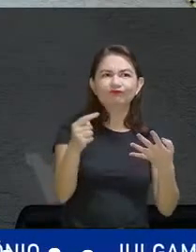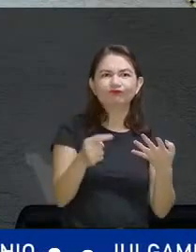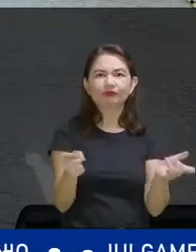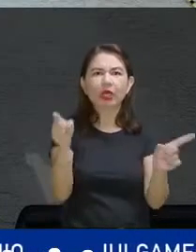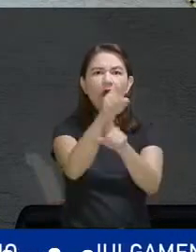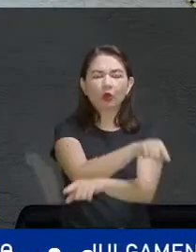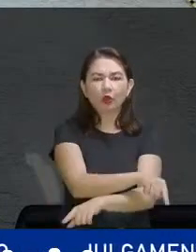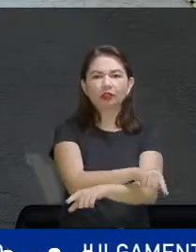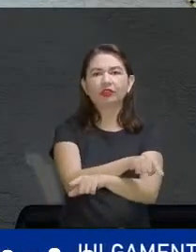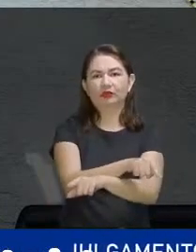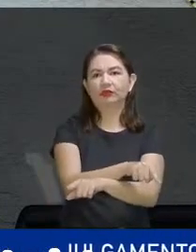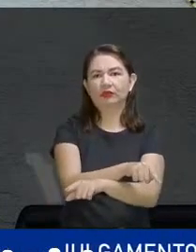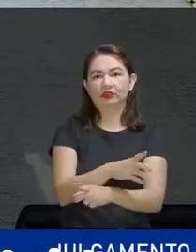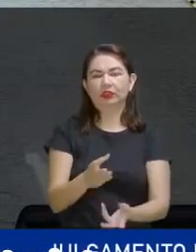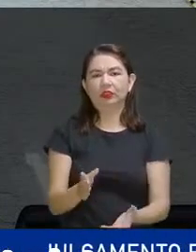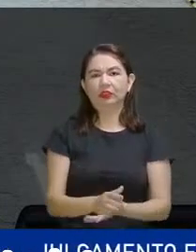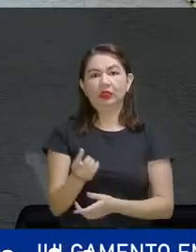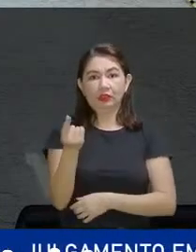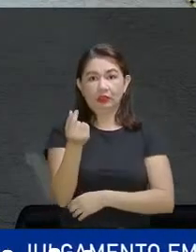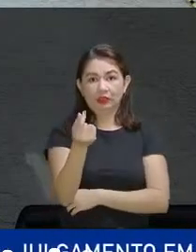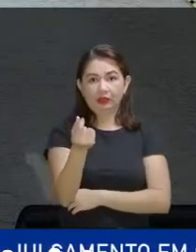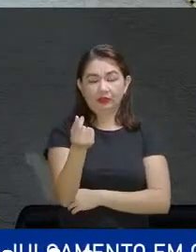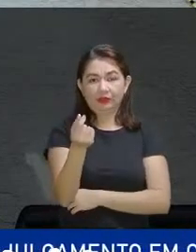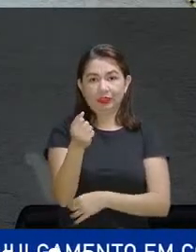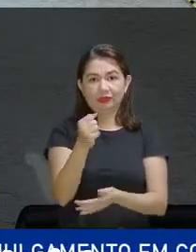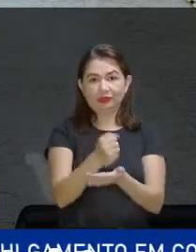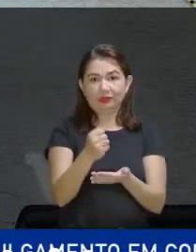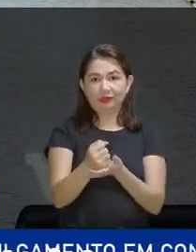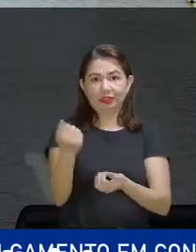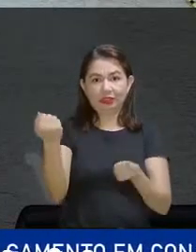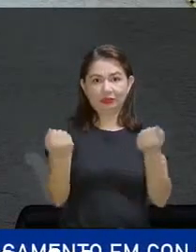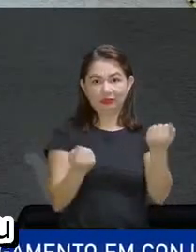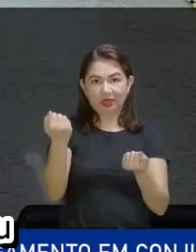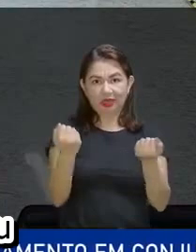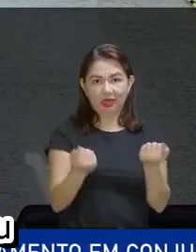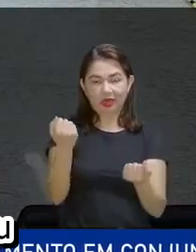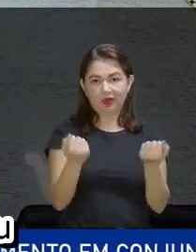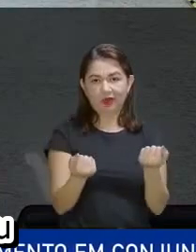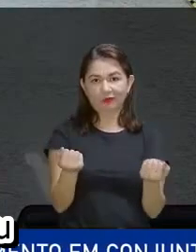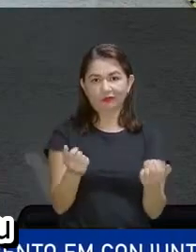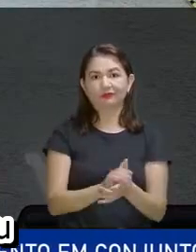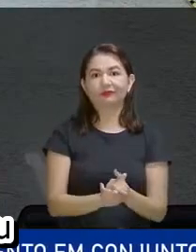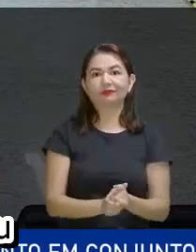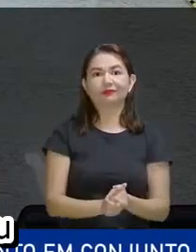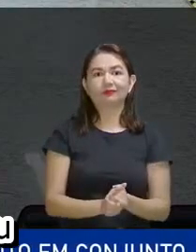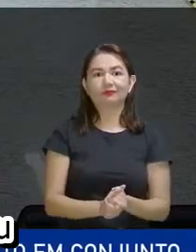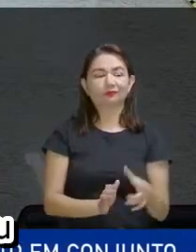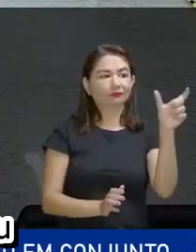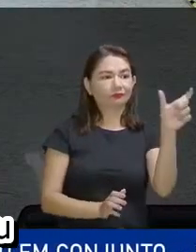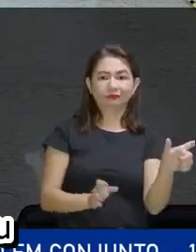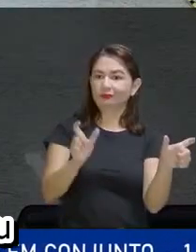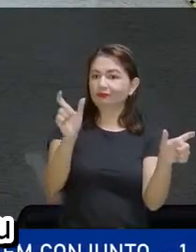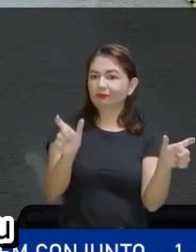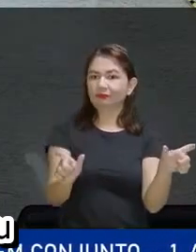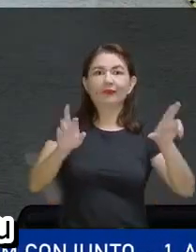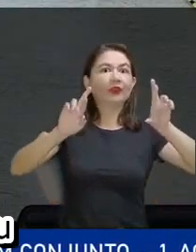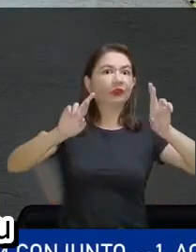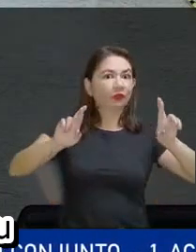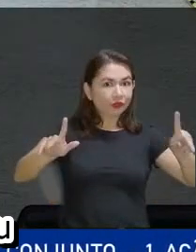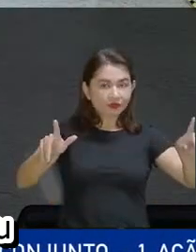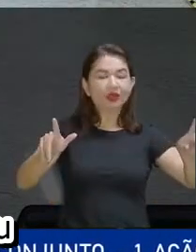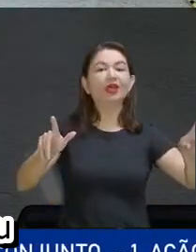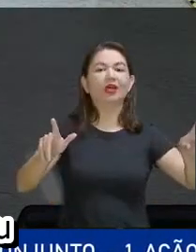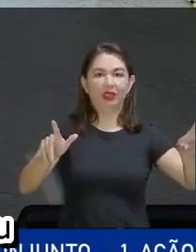dos conduzidos, a saber, o valor do suposto contrato de transporte, considerando que cada um dos ouvidos declarou valor